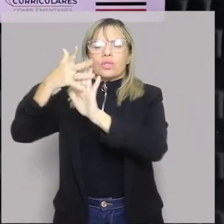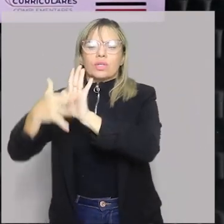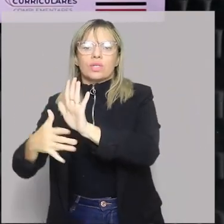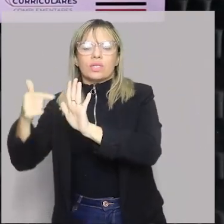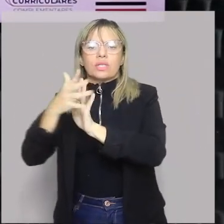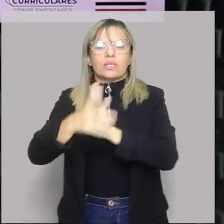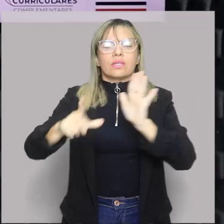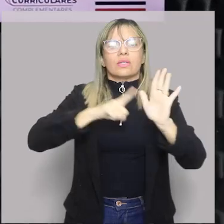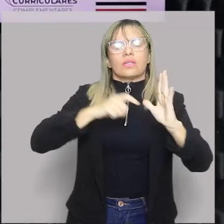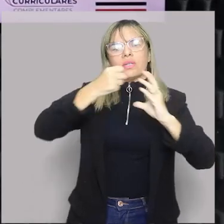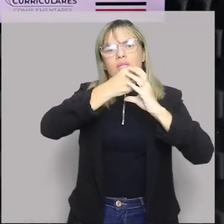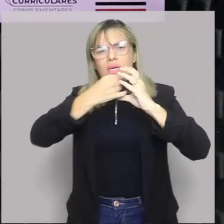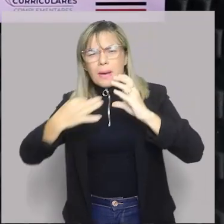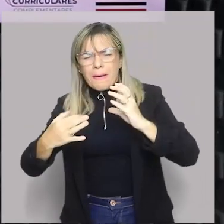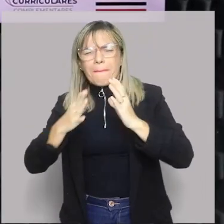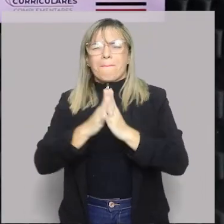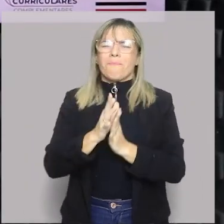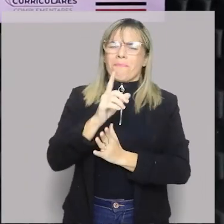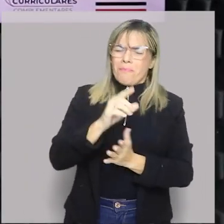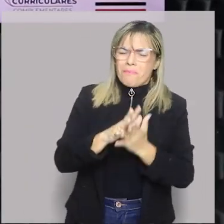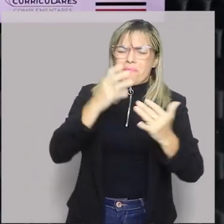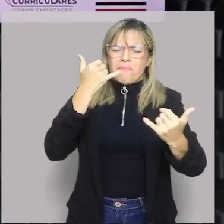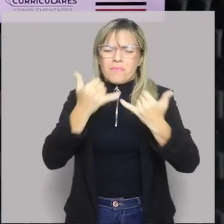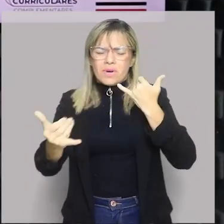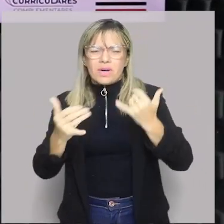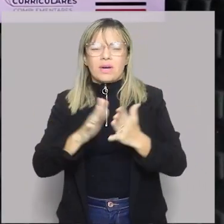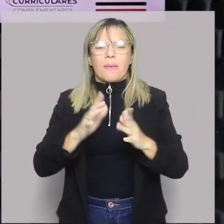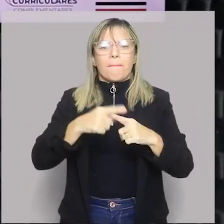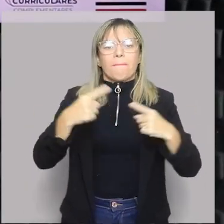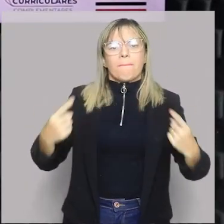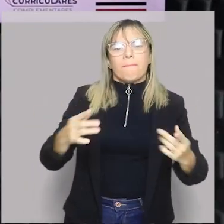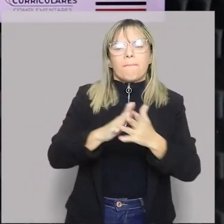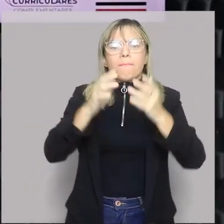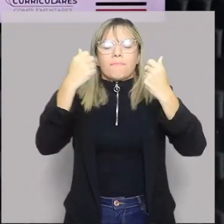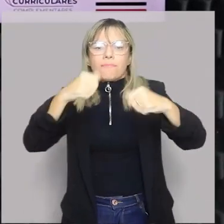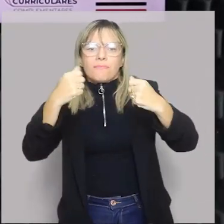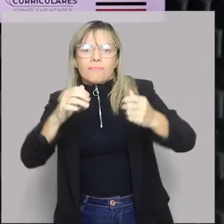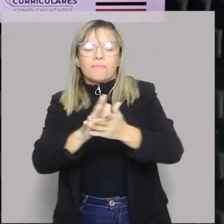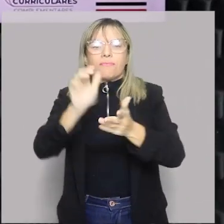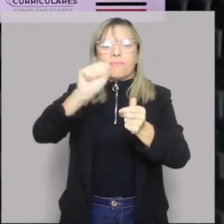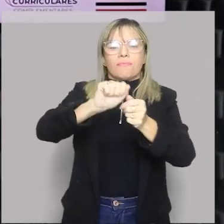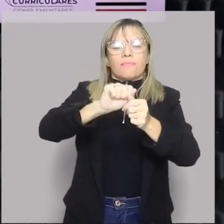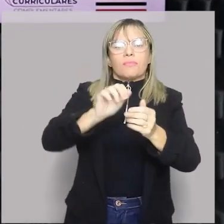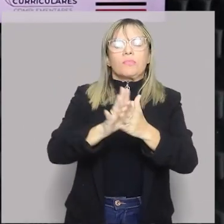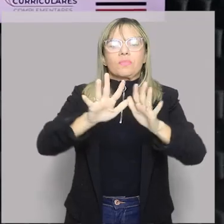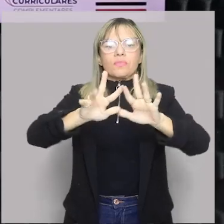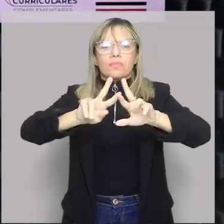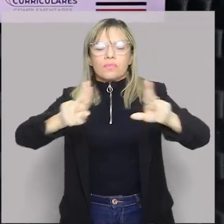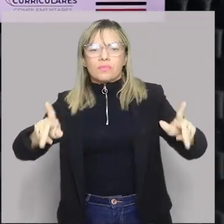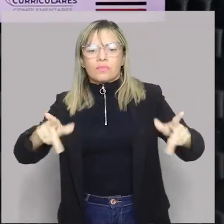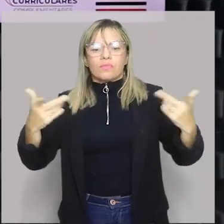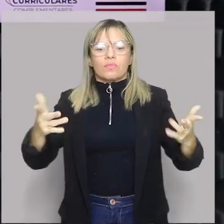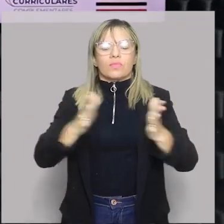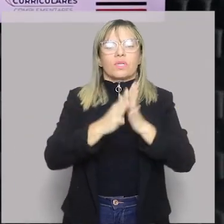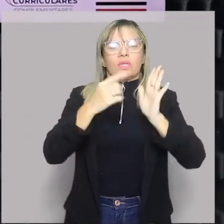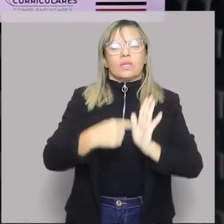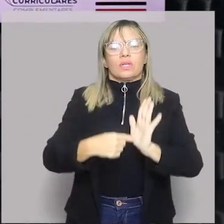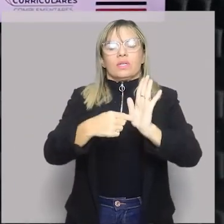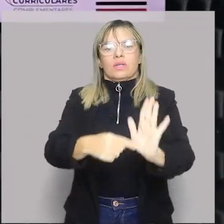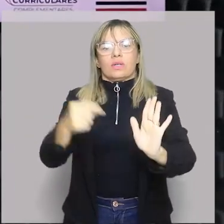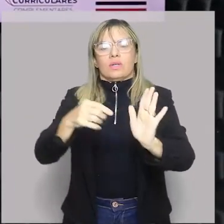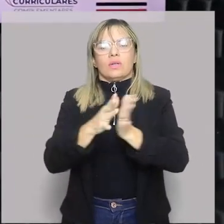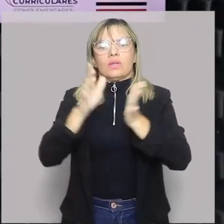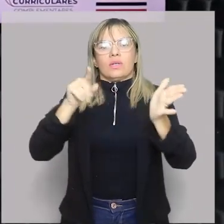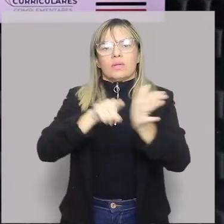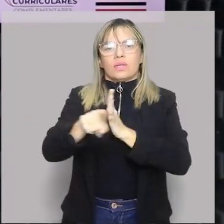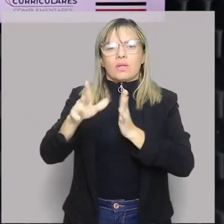têm características muito parecidas, mas nós precisamos saber fazer a diferença. Porque às vezes aparecem questões para você fazer